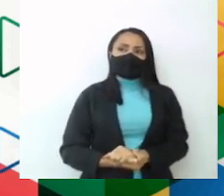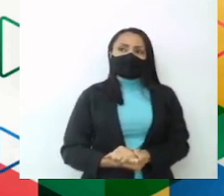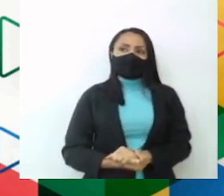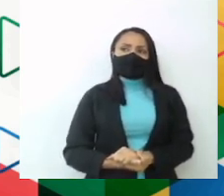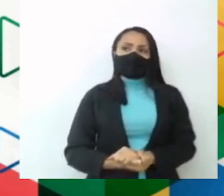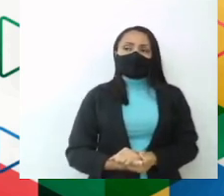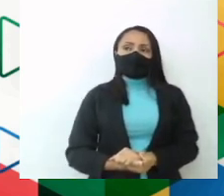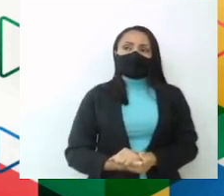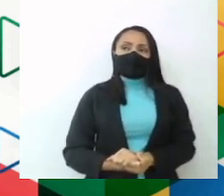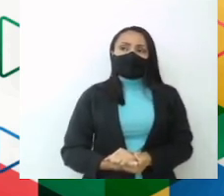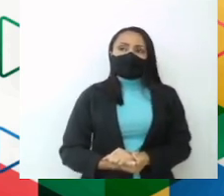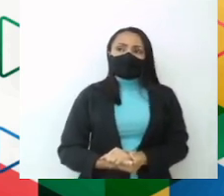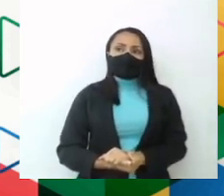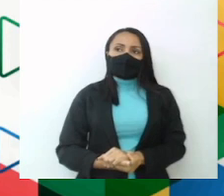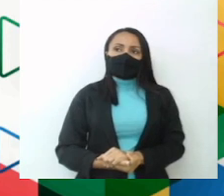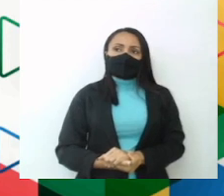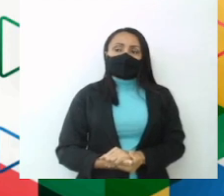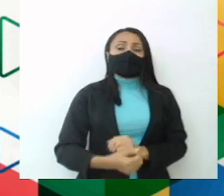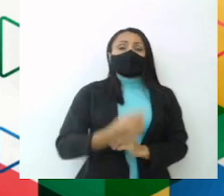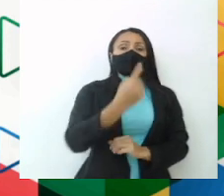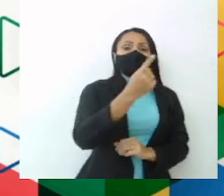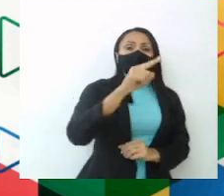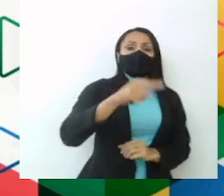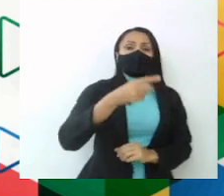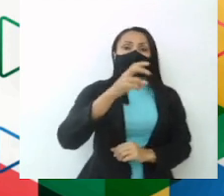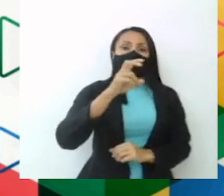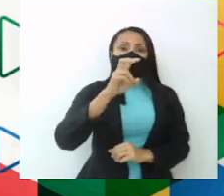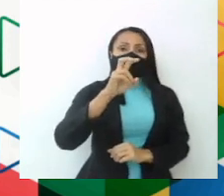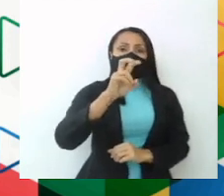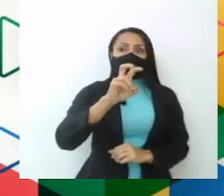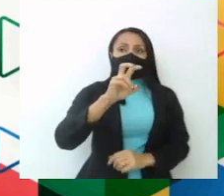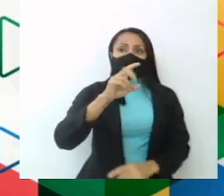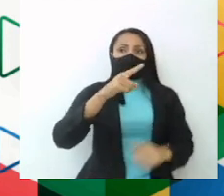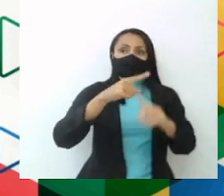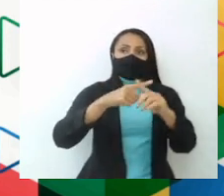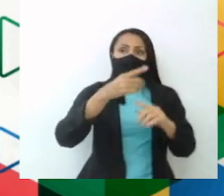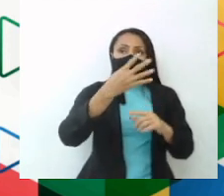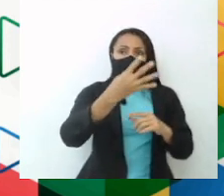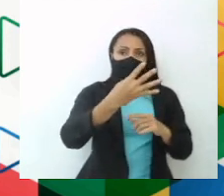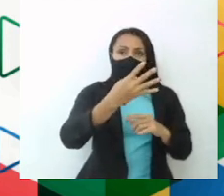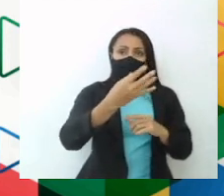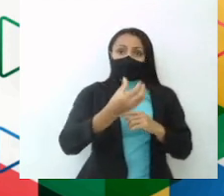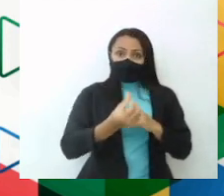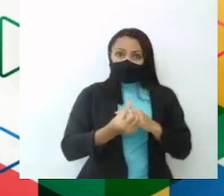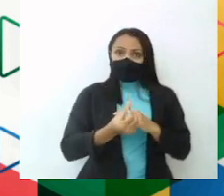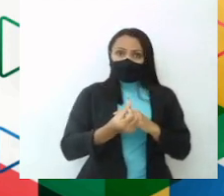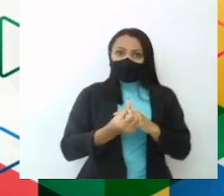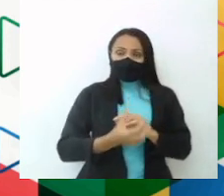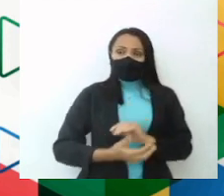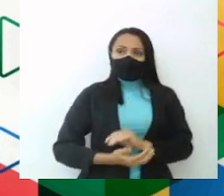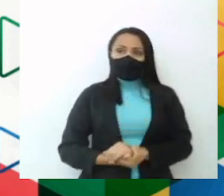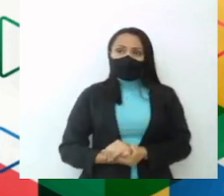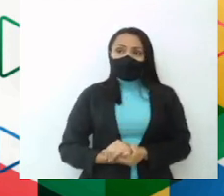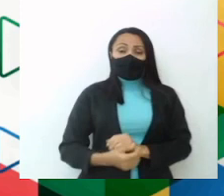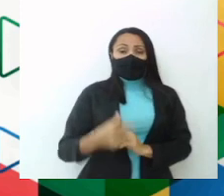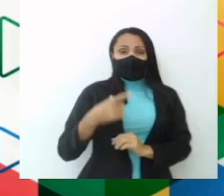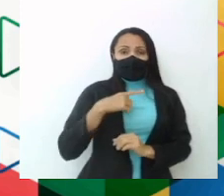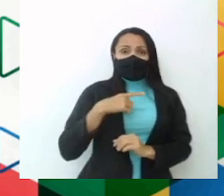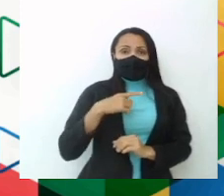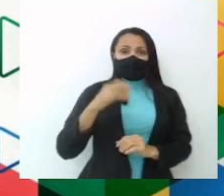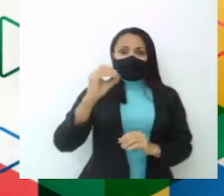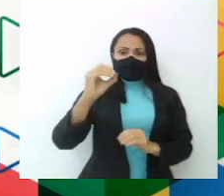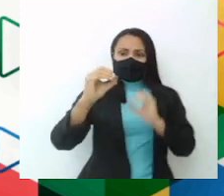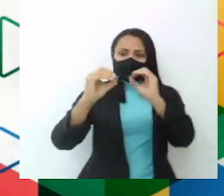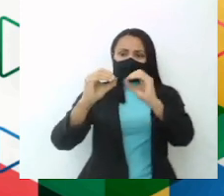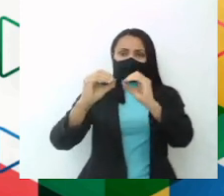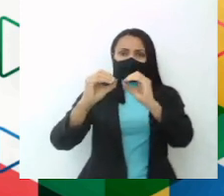vezes 400. Ali, ó, 1,5 vezes 4 dá 6. E tem ali 2 zeros. Então, acrescenta